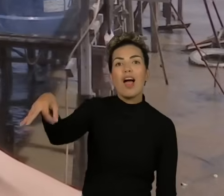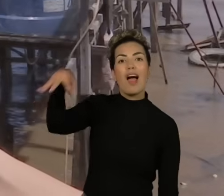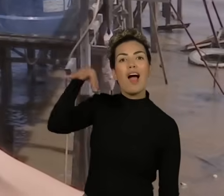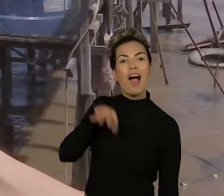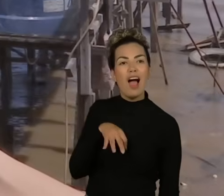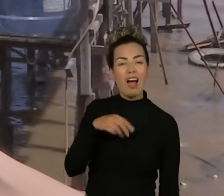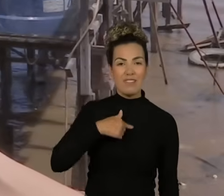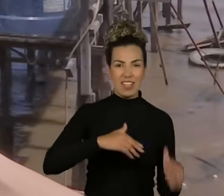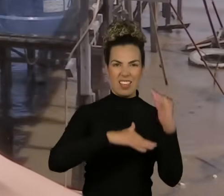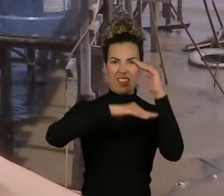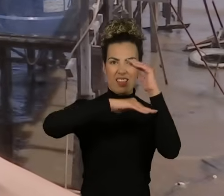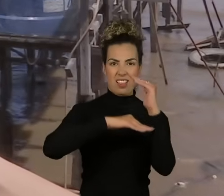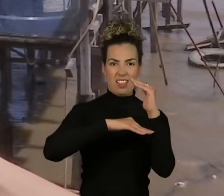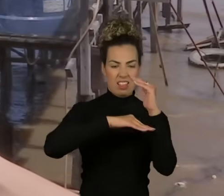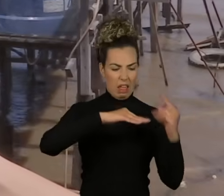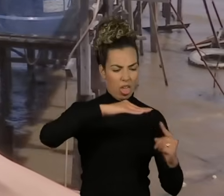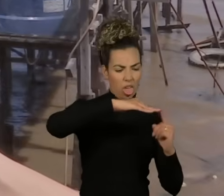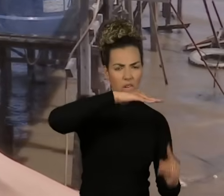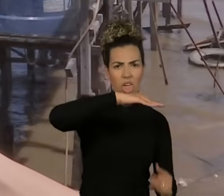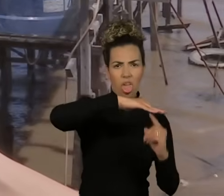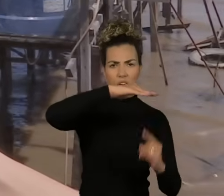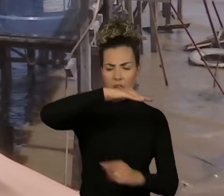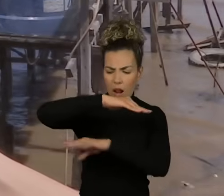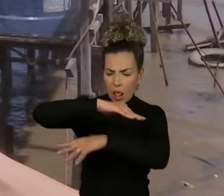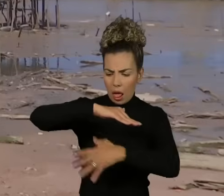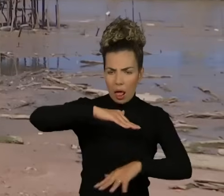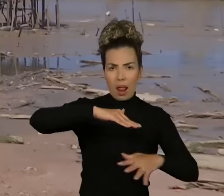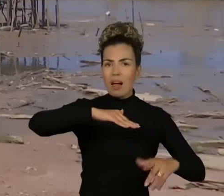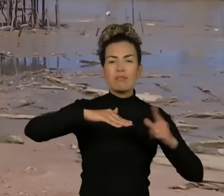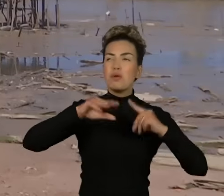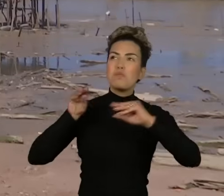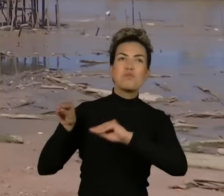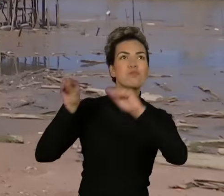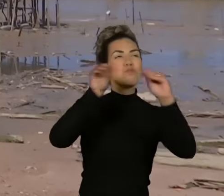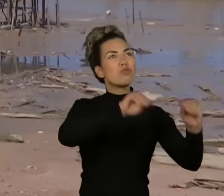cá de alvenaria, e a tentativa de remanejamento mínimo.